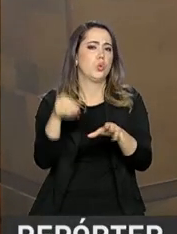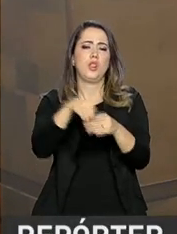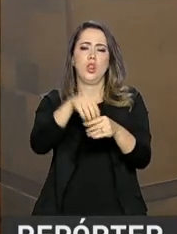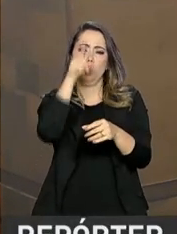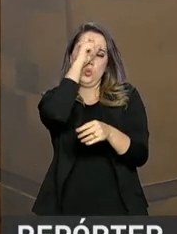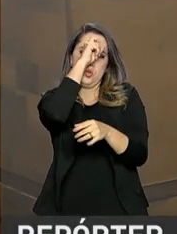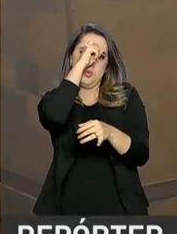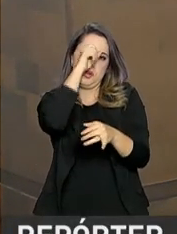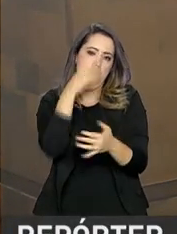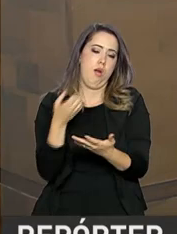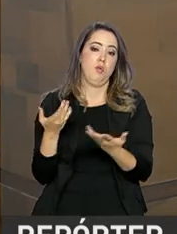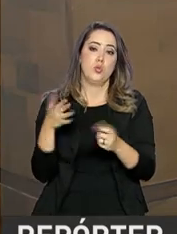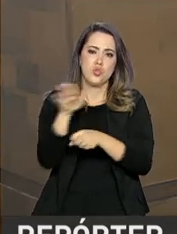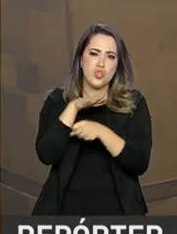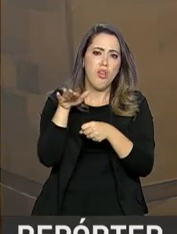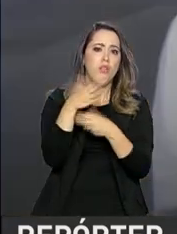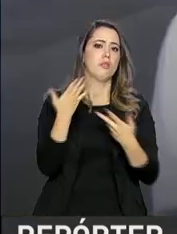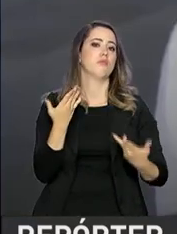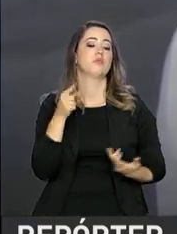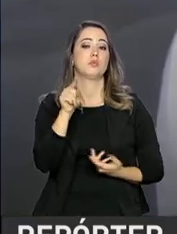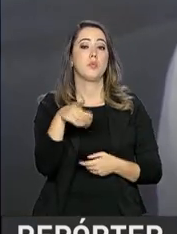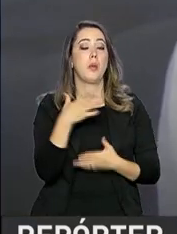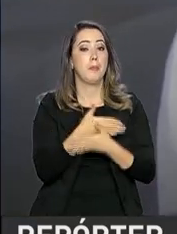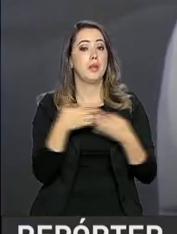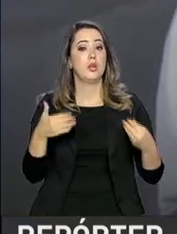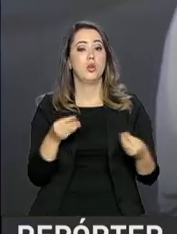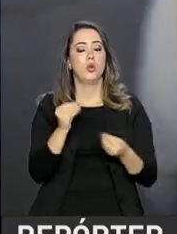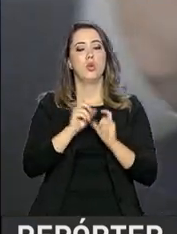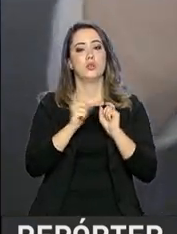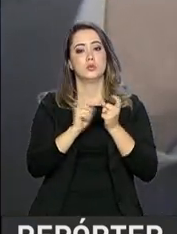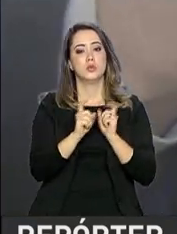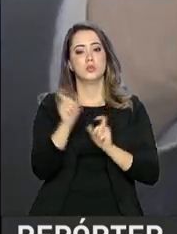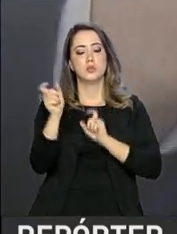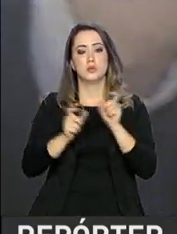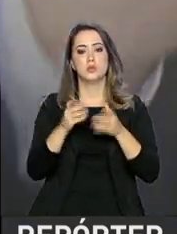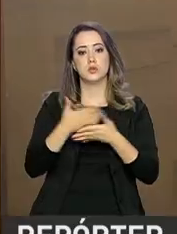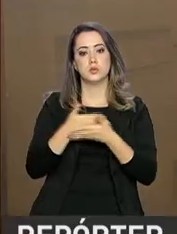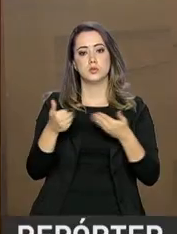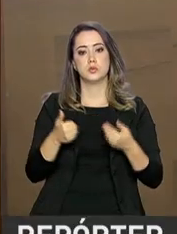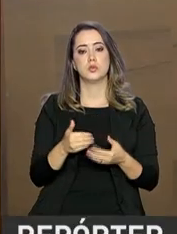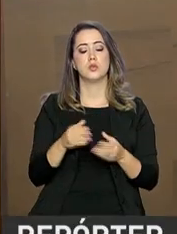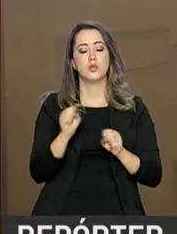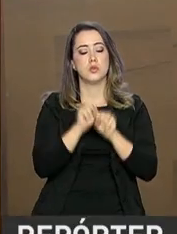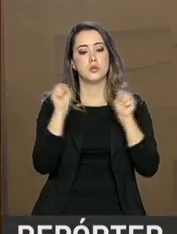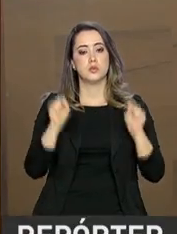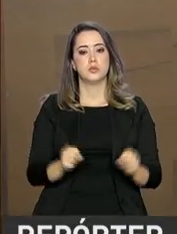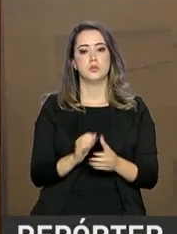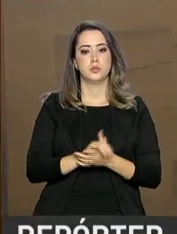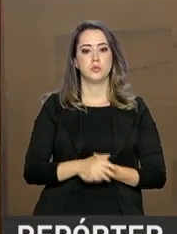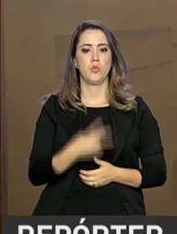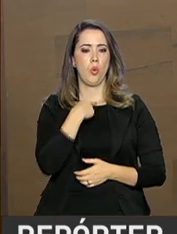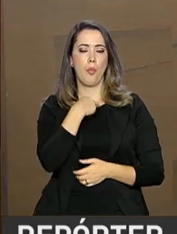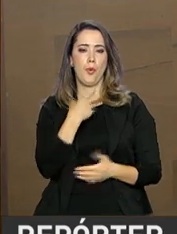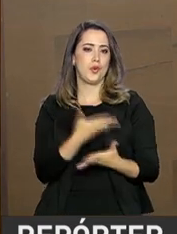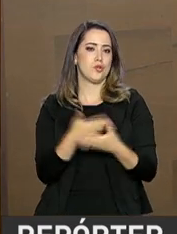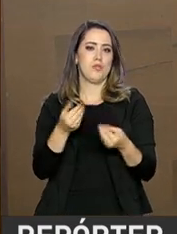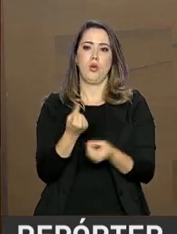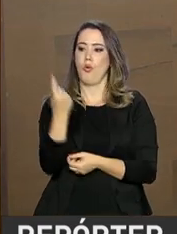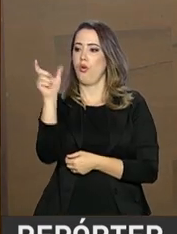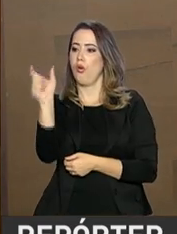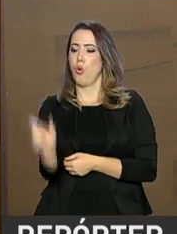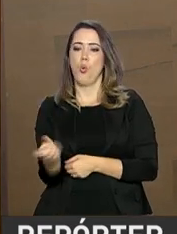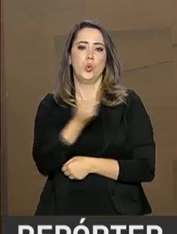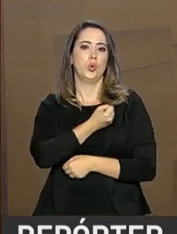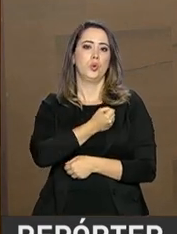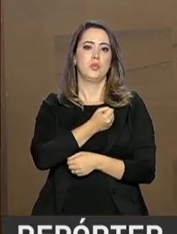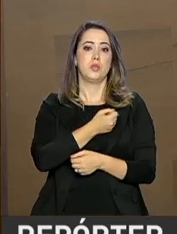possível melhorar a satisfação dos pacientes e aumentar a capacidade do sistema. Não adianta melhorar os indicadores sem a